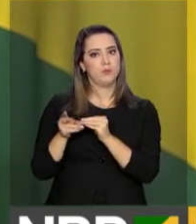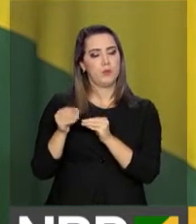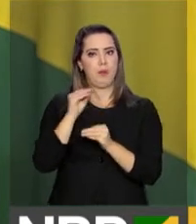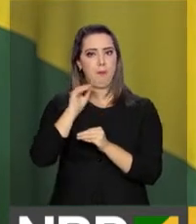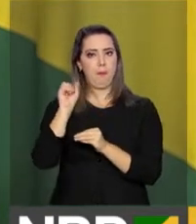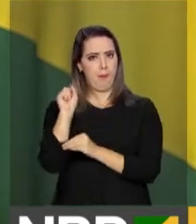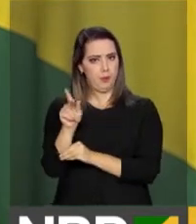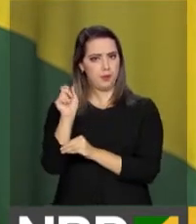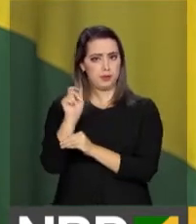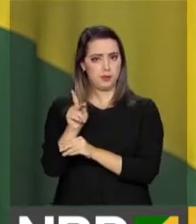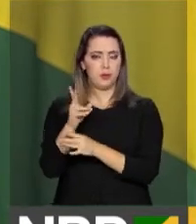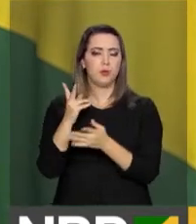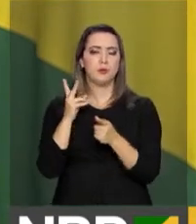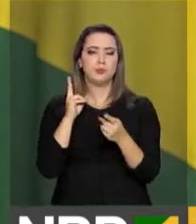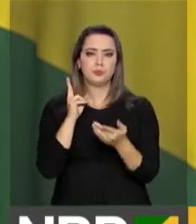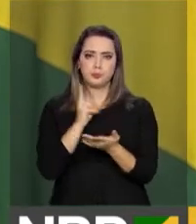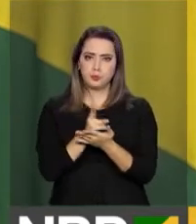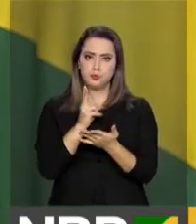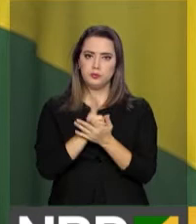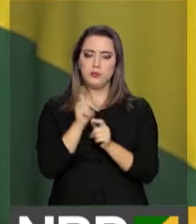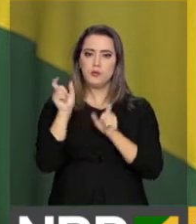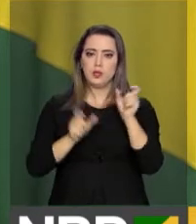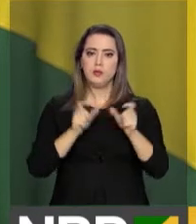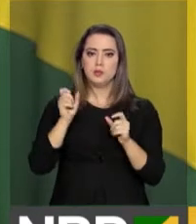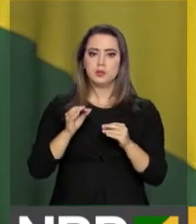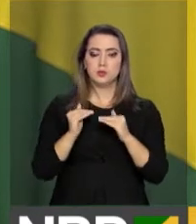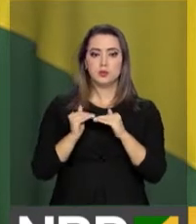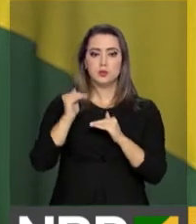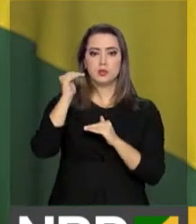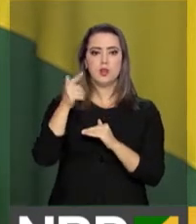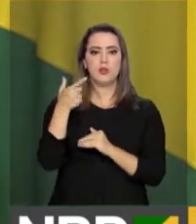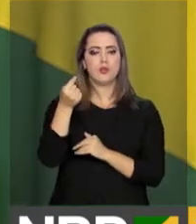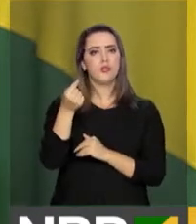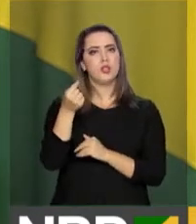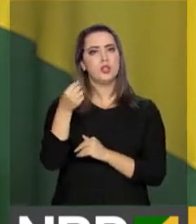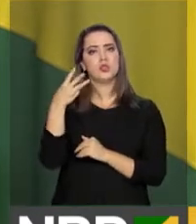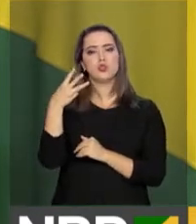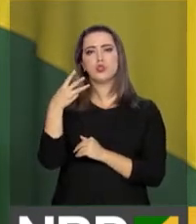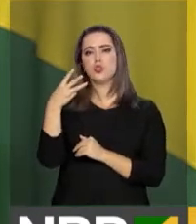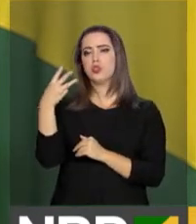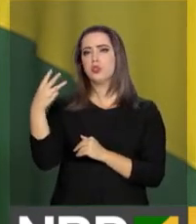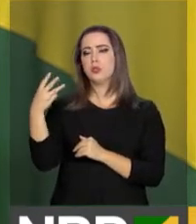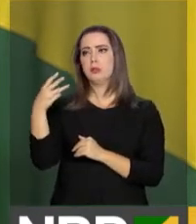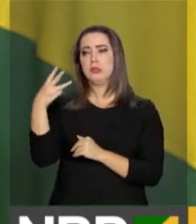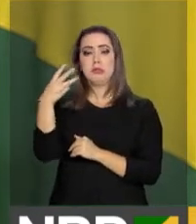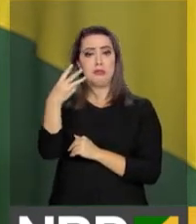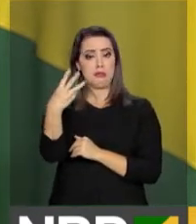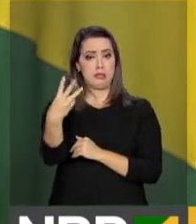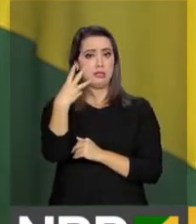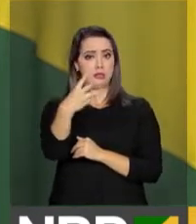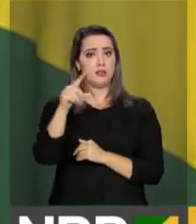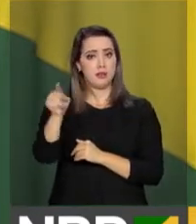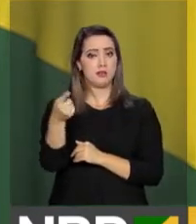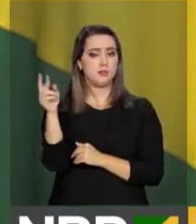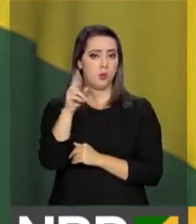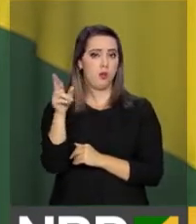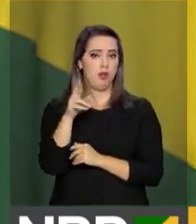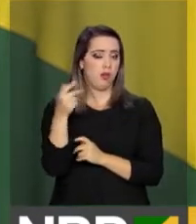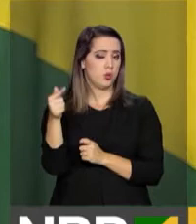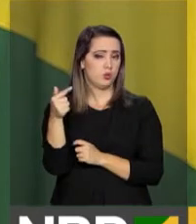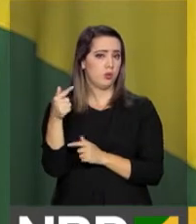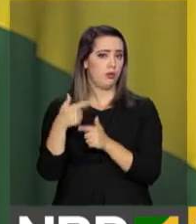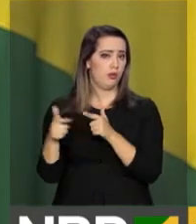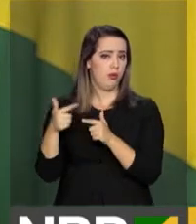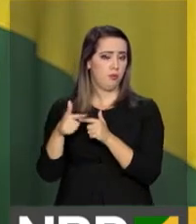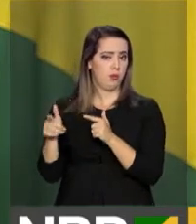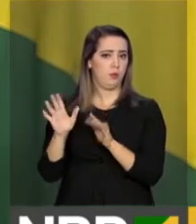que mesmo aqueles que ganham mais de 1 20 e 30 33 mil não vou ter prejuízo que eles vão ter